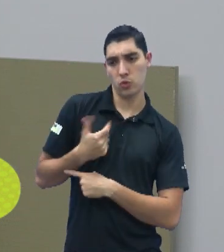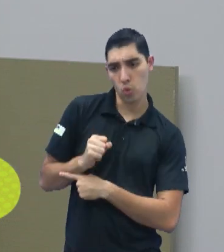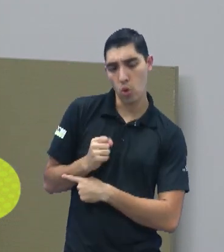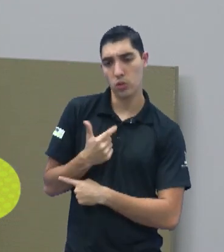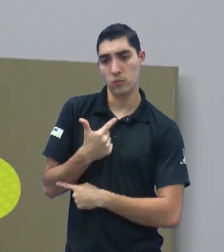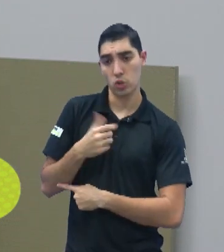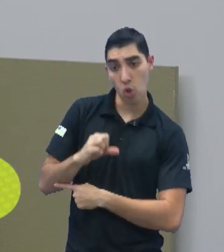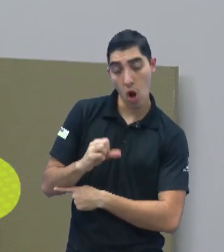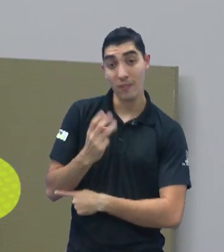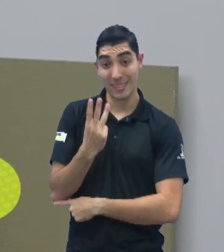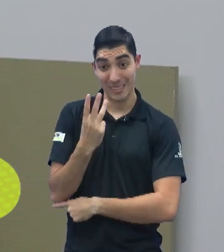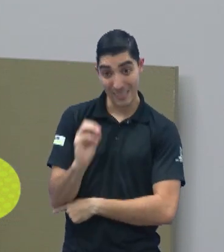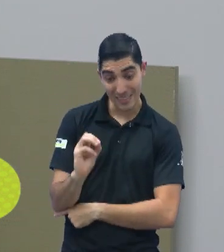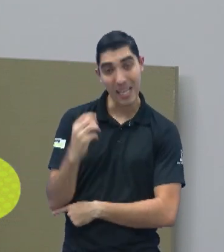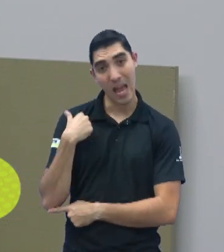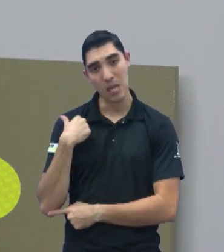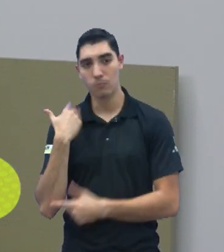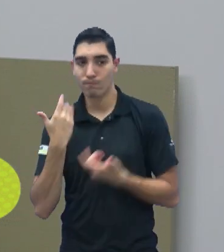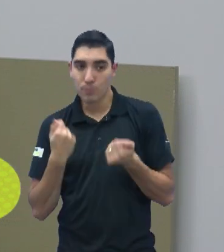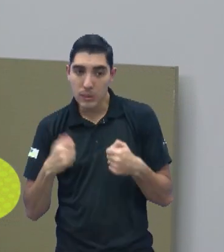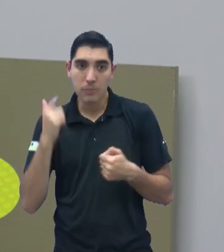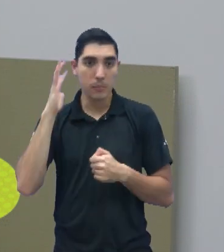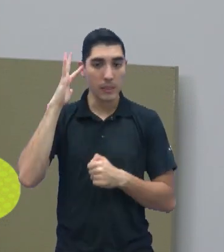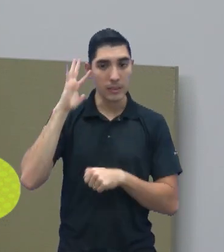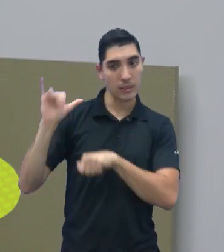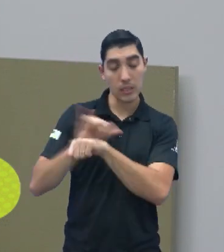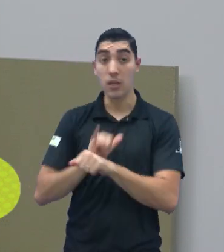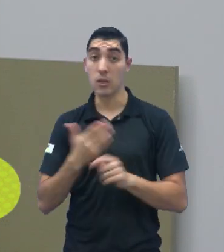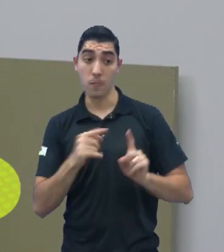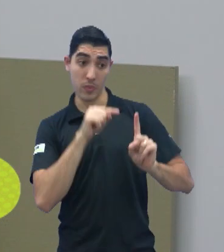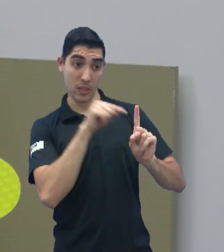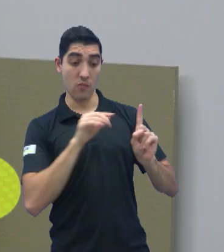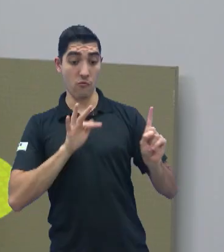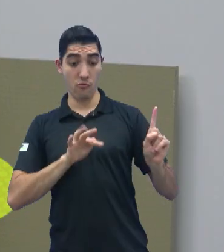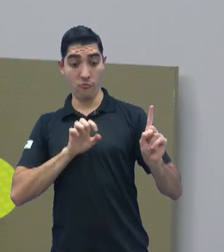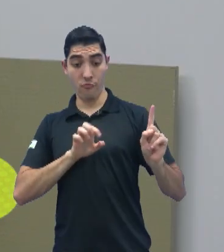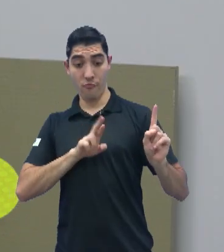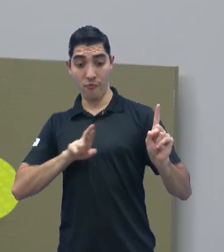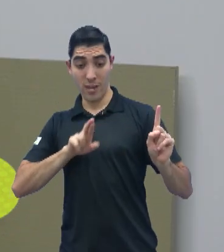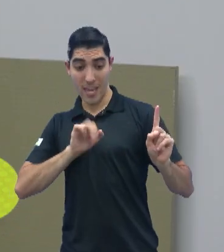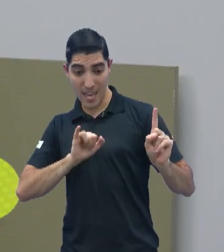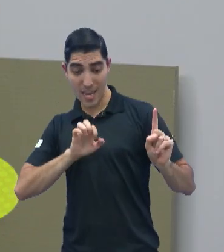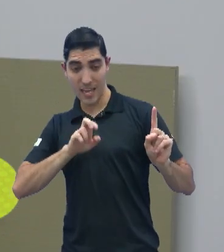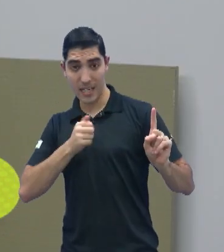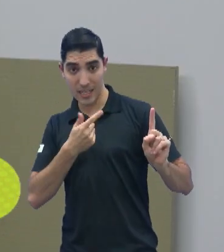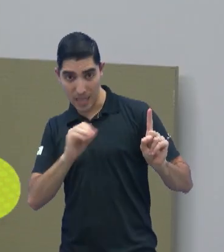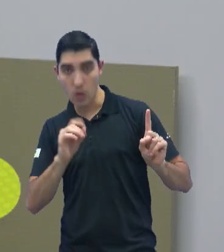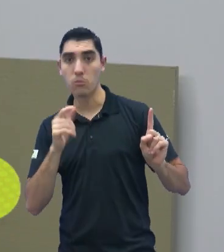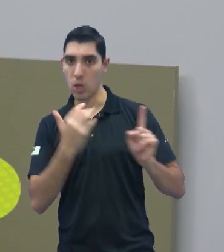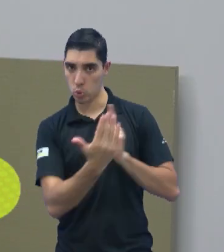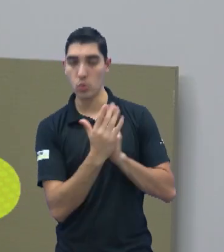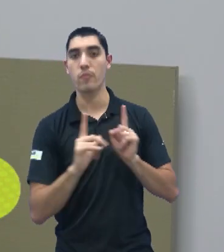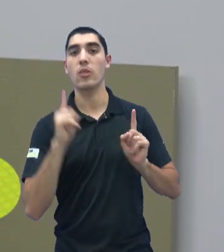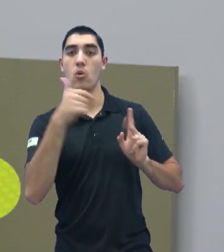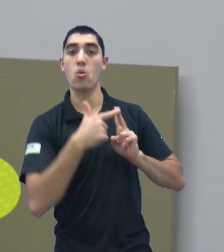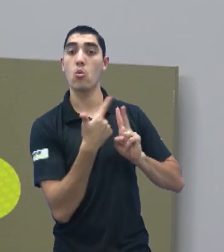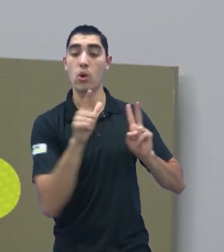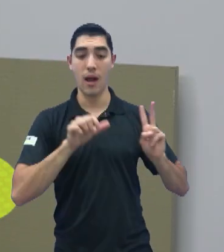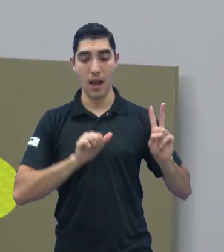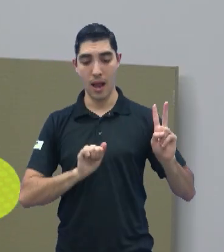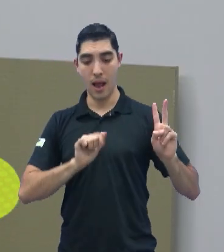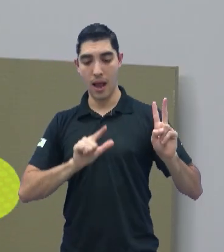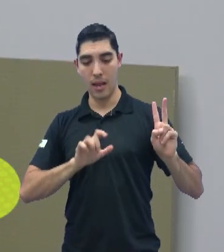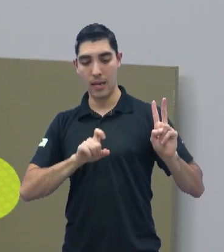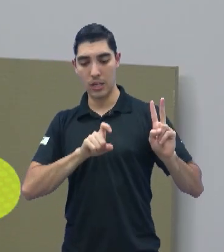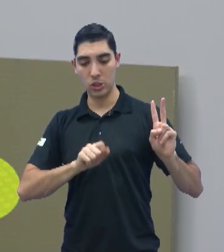tem que pensar muito mais nisso aí. Então o Ferreirão foi um cara que meio que deu um pontapé inicial, e outro cara foi o Alexandre Guimarães, que eu trabalhei com ele na Índia lá durante